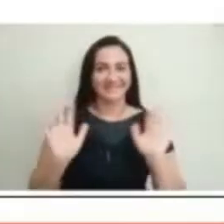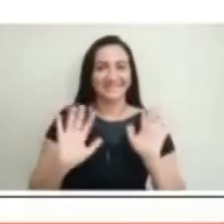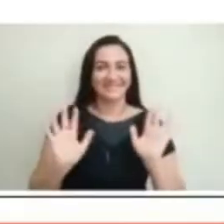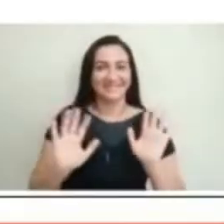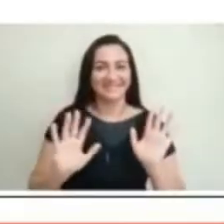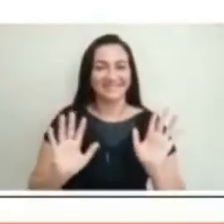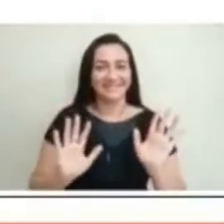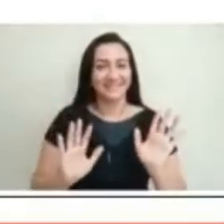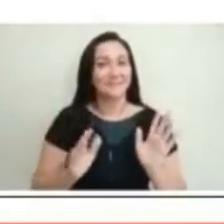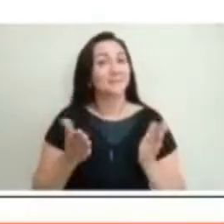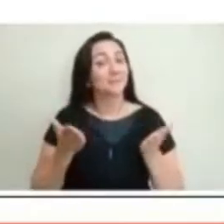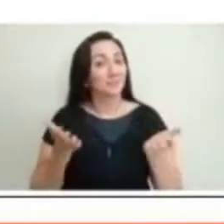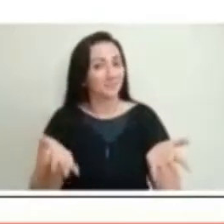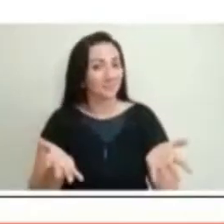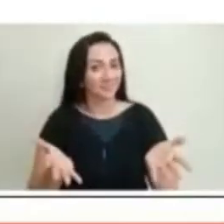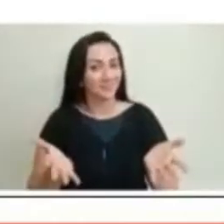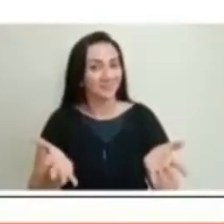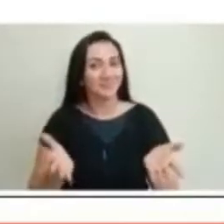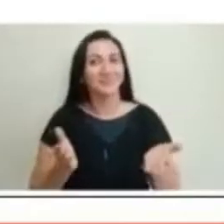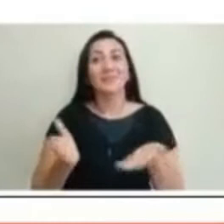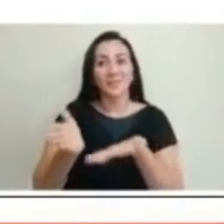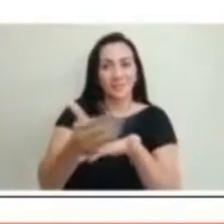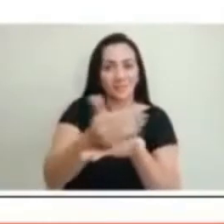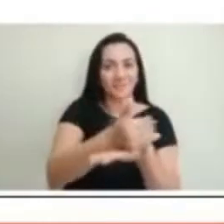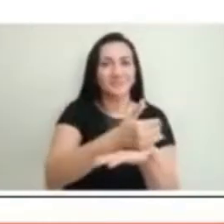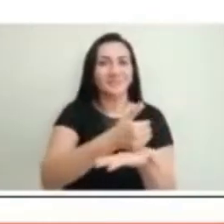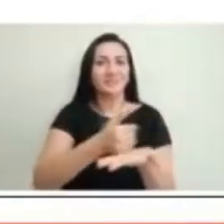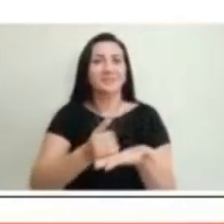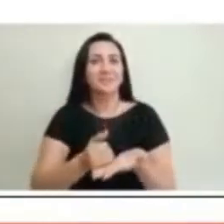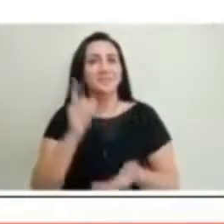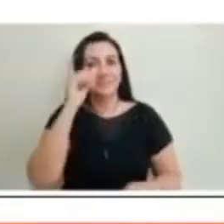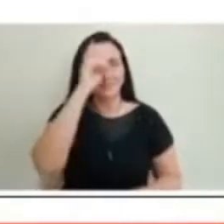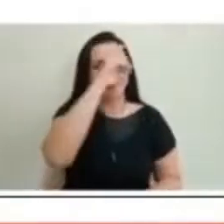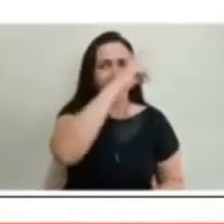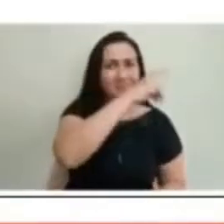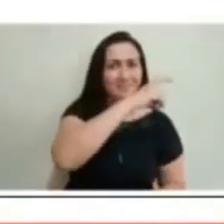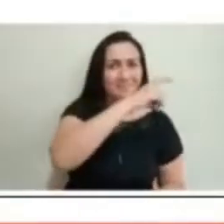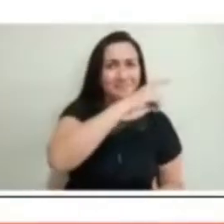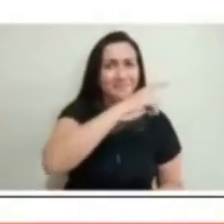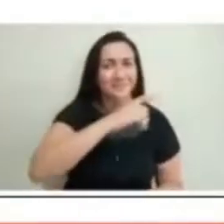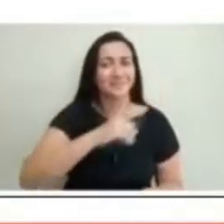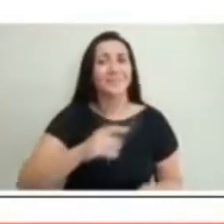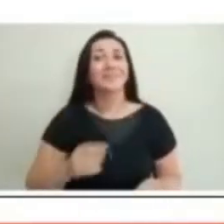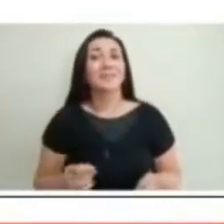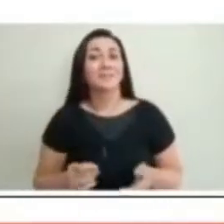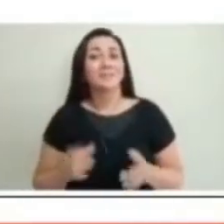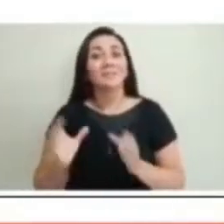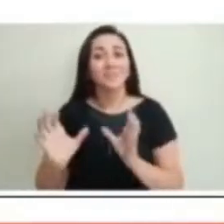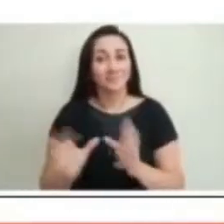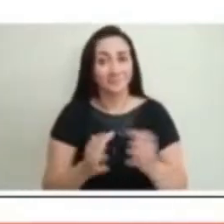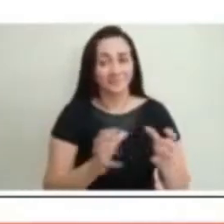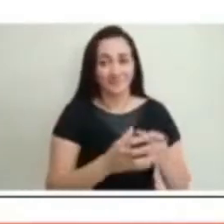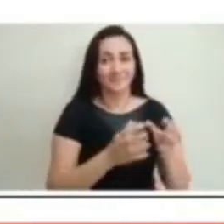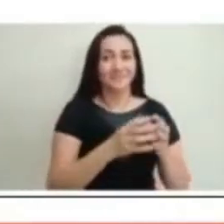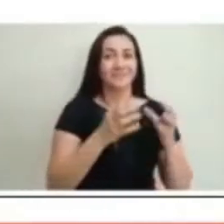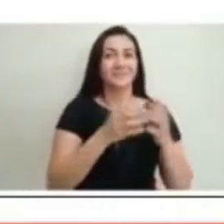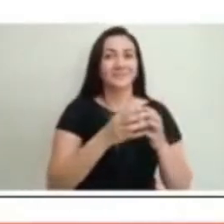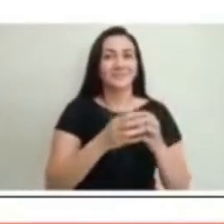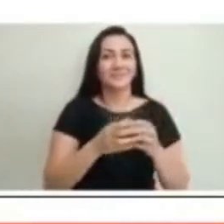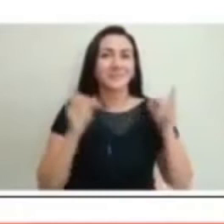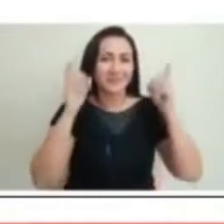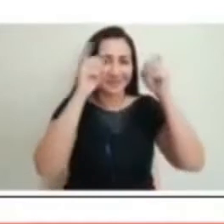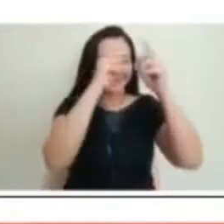Fala, galerinha. E aí, conteúdo da catalogação é um baque na tua cabeça? E